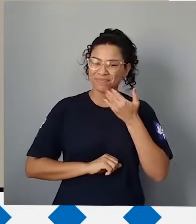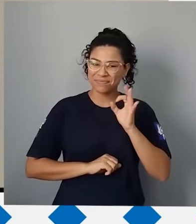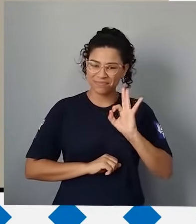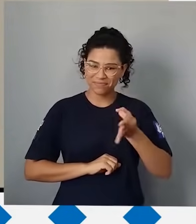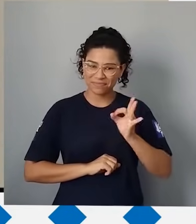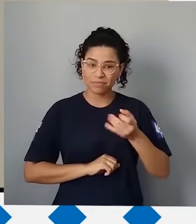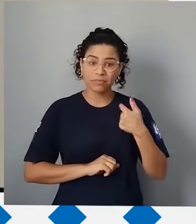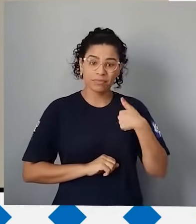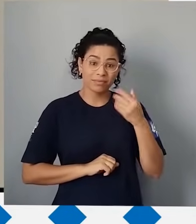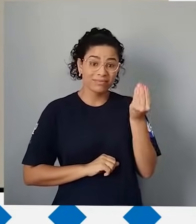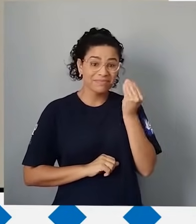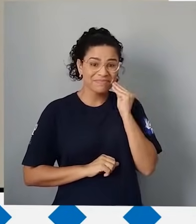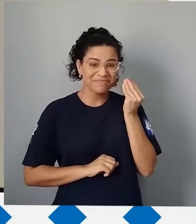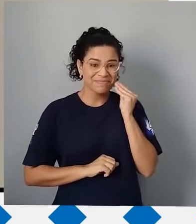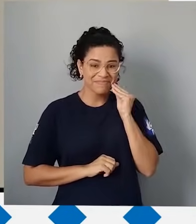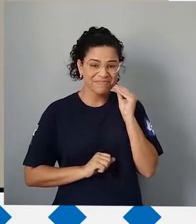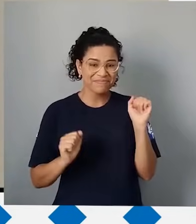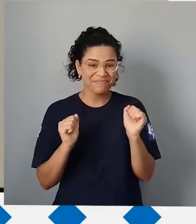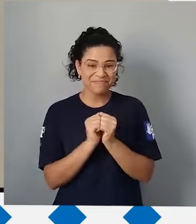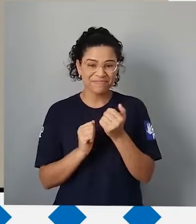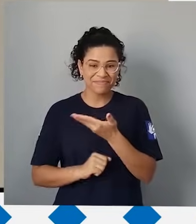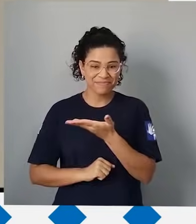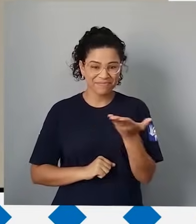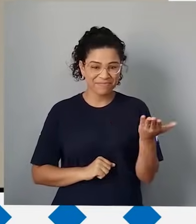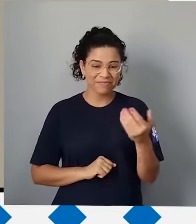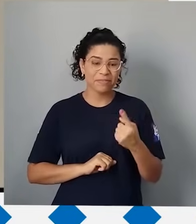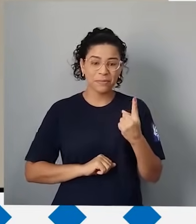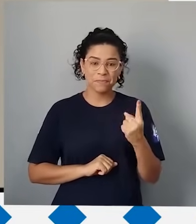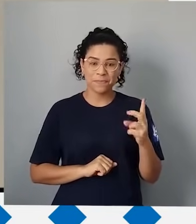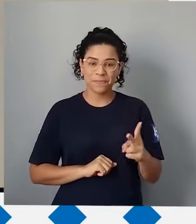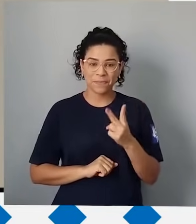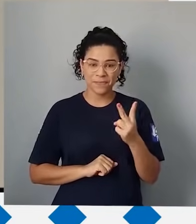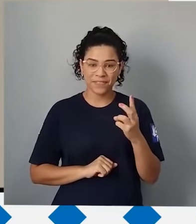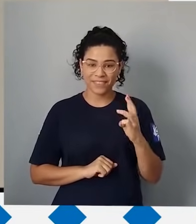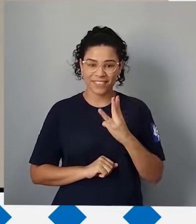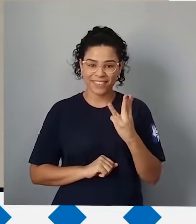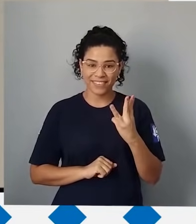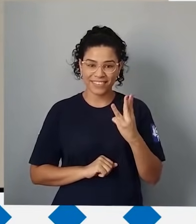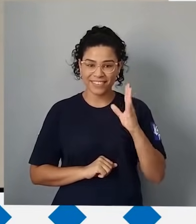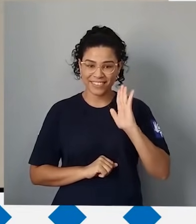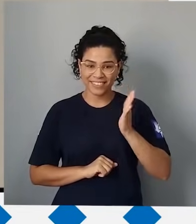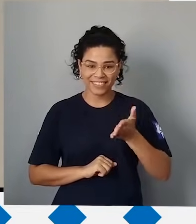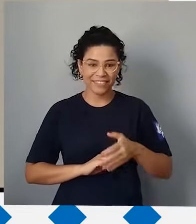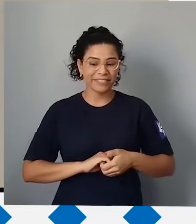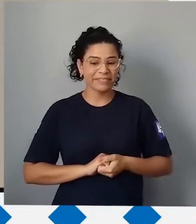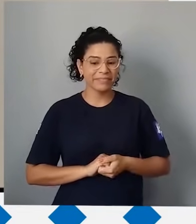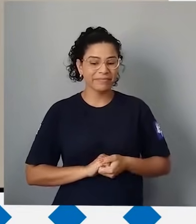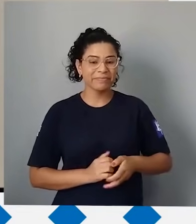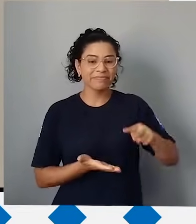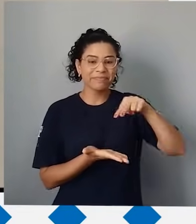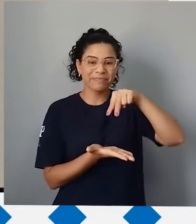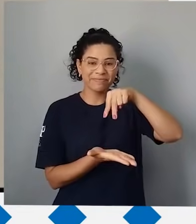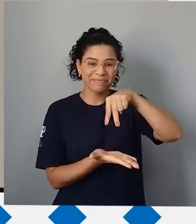é? Eu vou tentar fazer a brincadeira com vocês então. É um, é dois, é três.